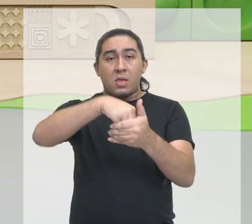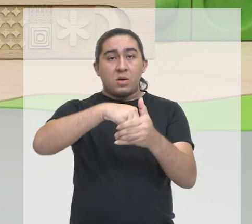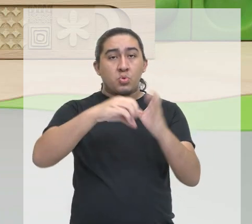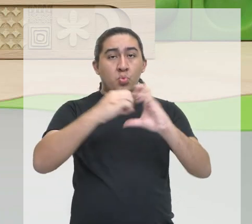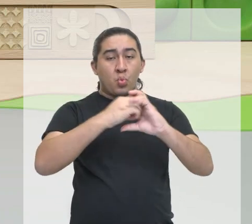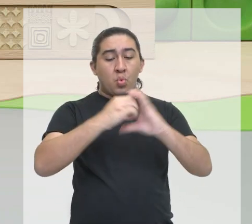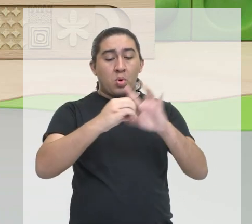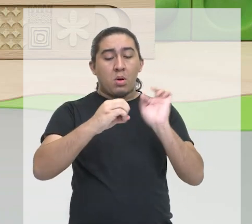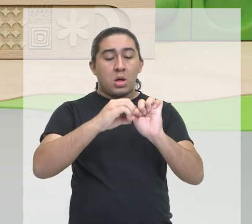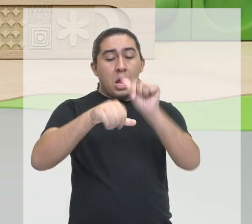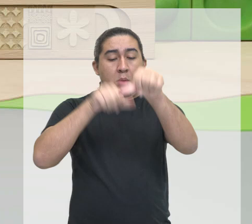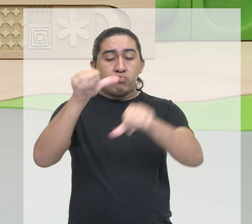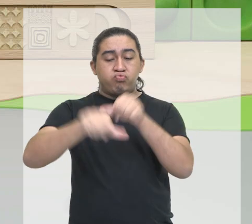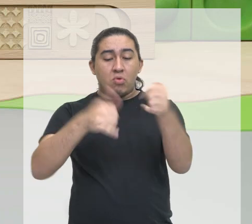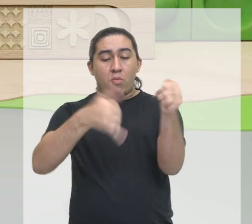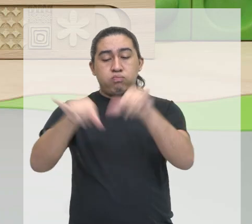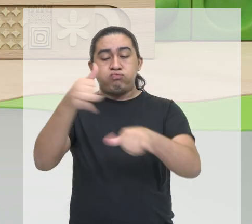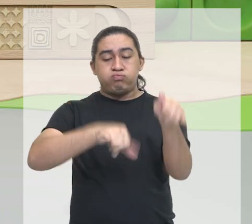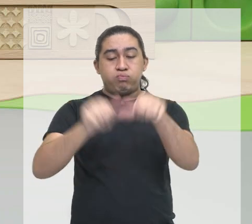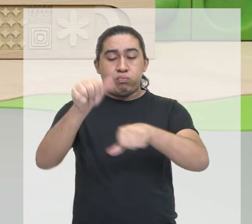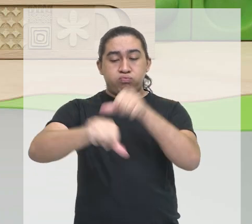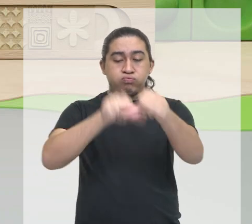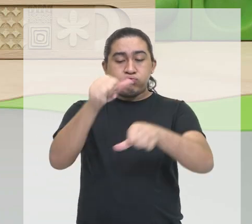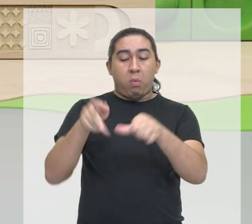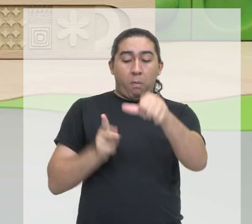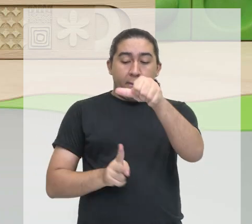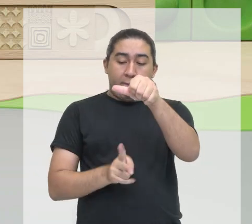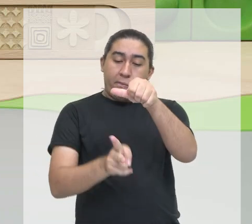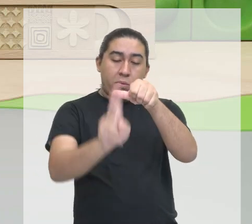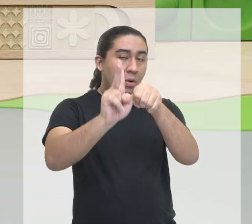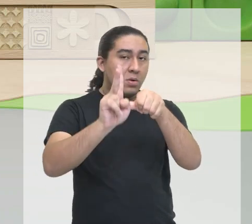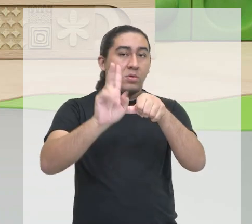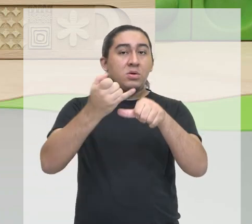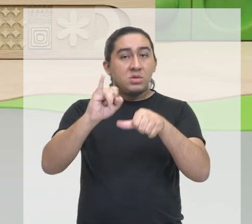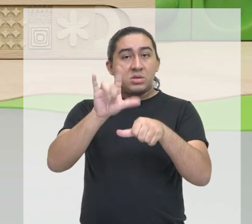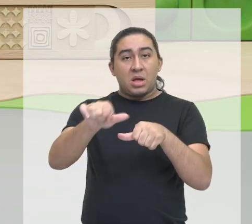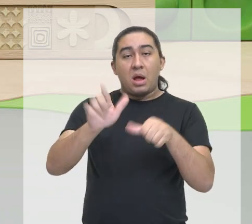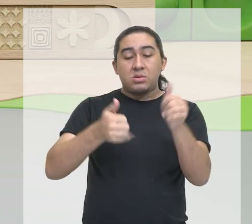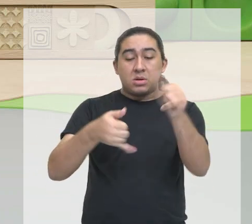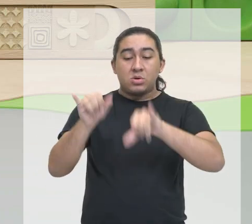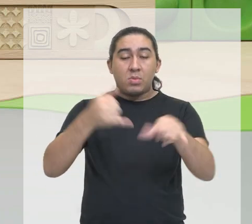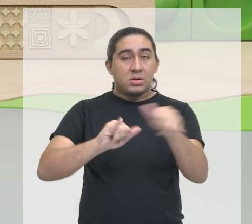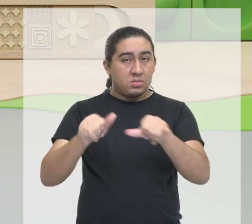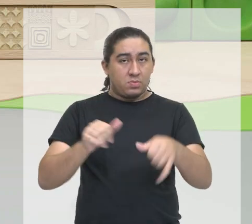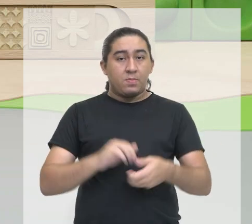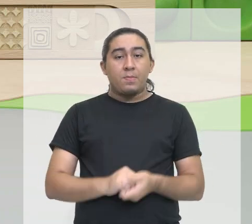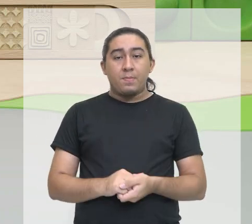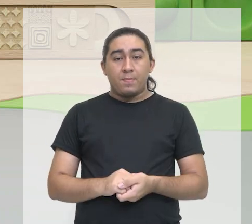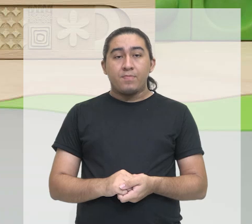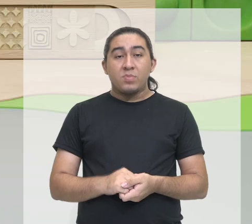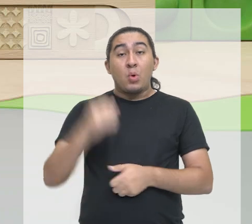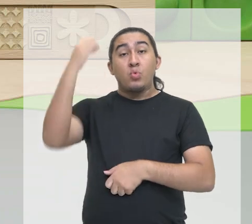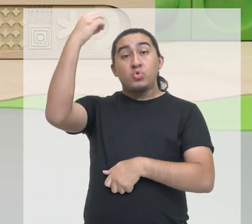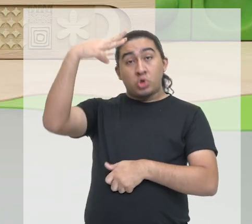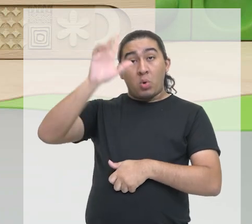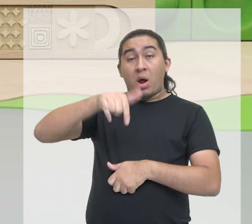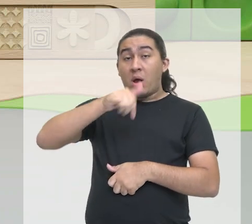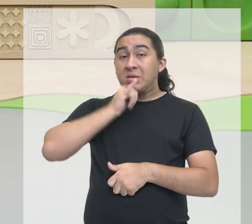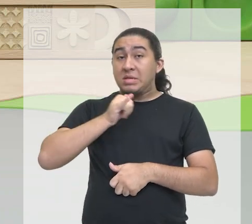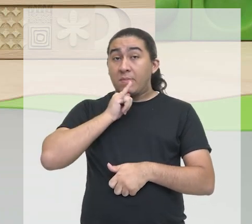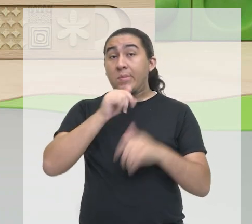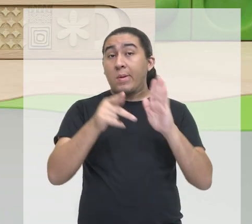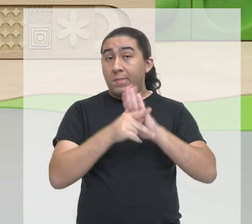núcleos. E elas poderão durar bilhões de anos fazendo esse processo. O nosso Sol é um exemplo